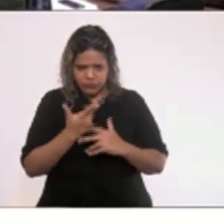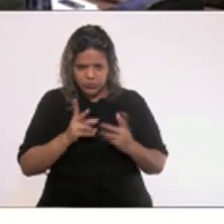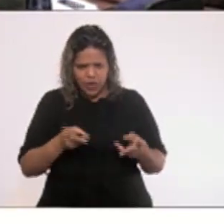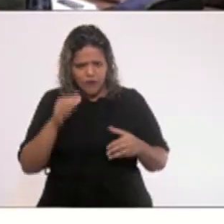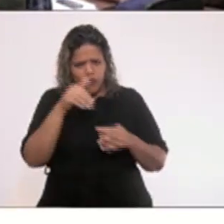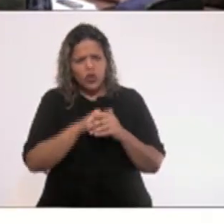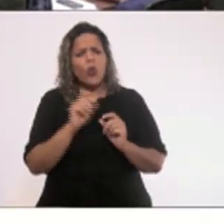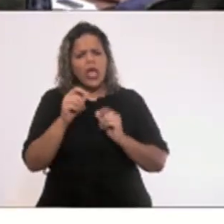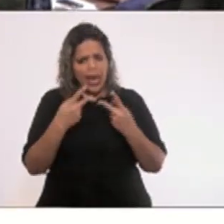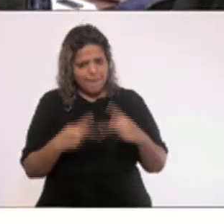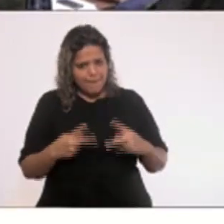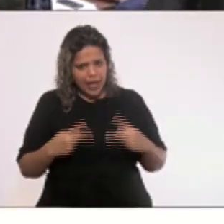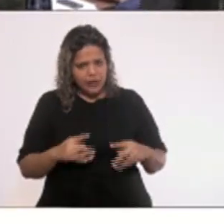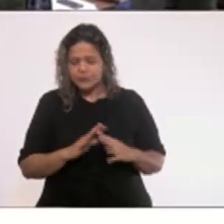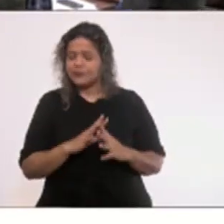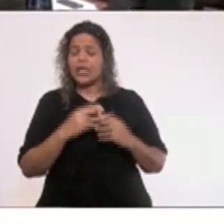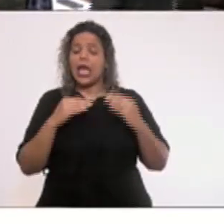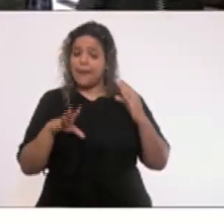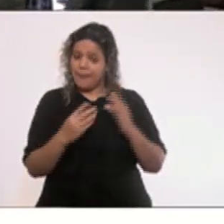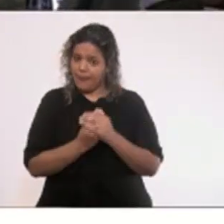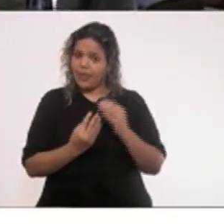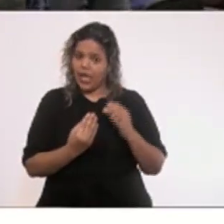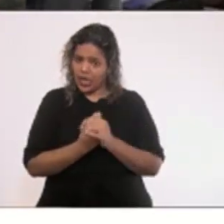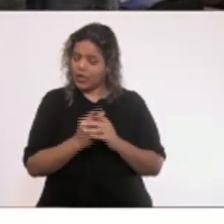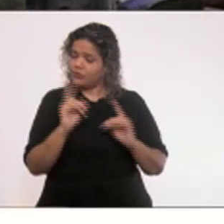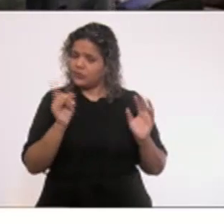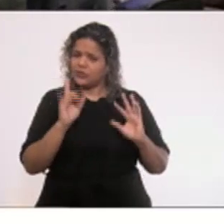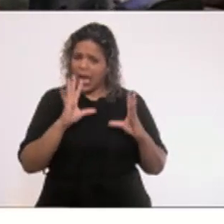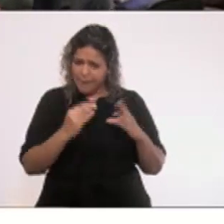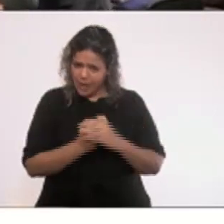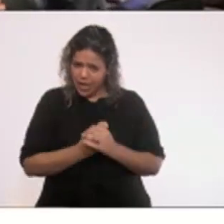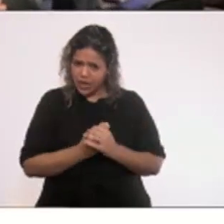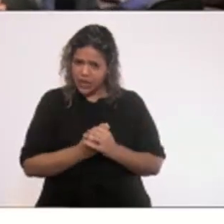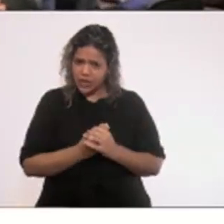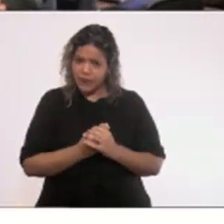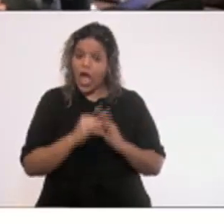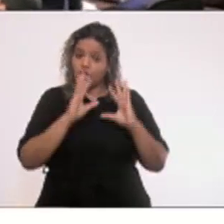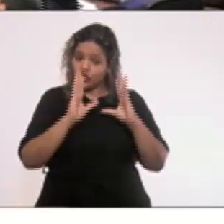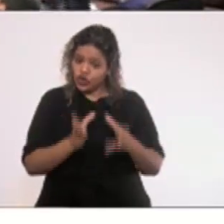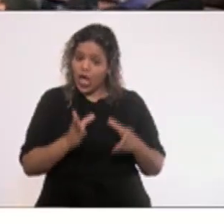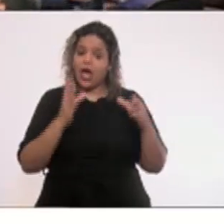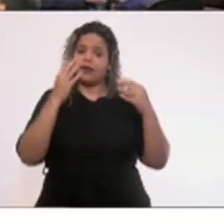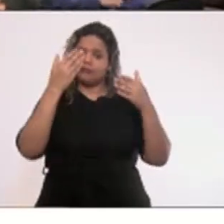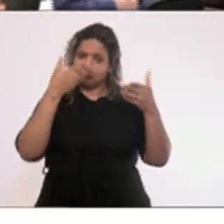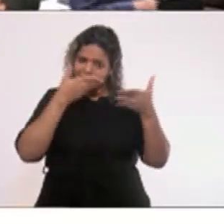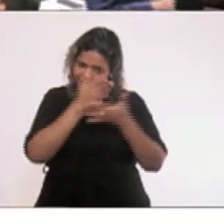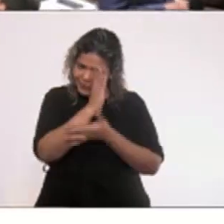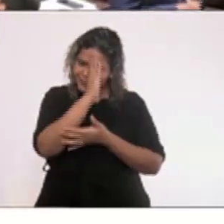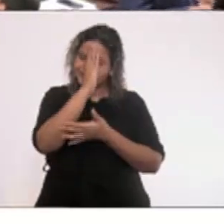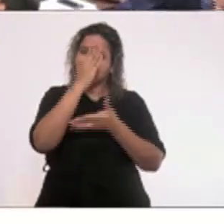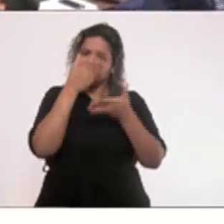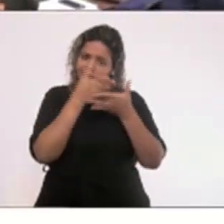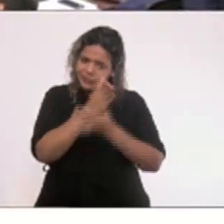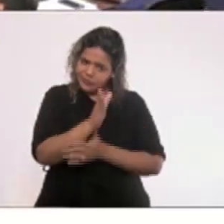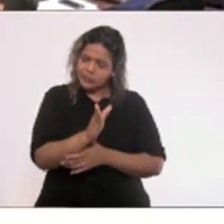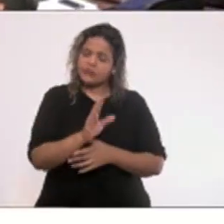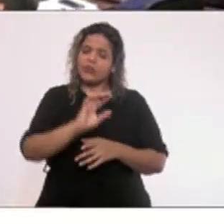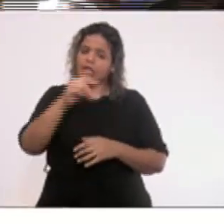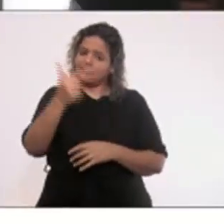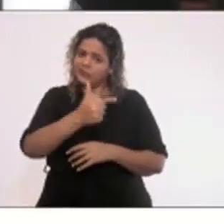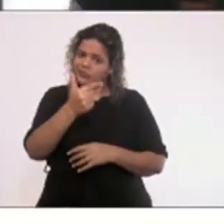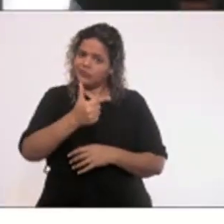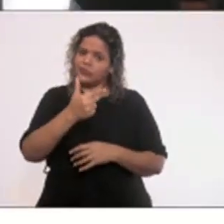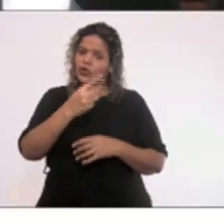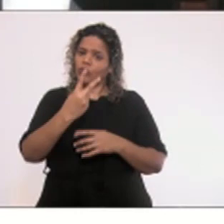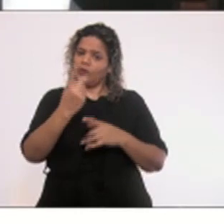estaria votando as emendas ao da projeto. CCJ. As emendas ao projeto. Não, não. Já votamos e já está aprovado. A segunda, por duas vezes,